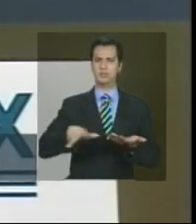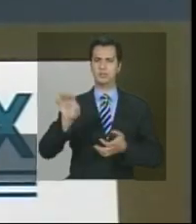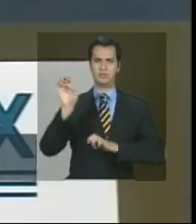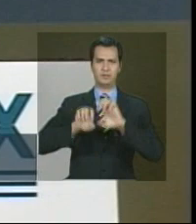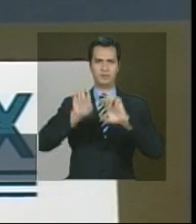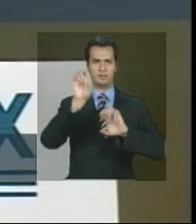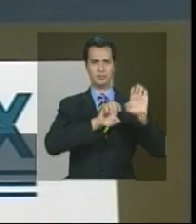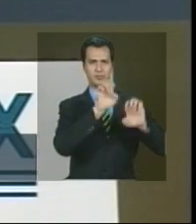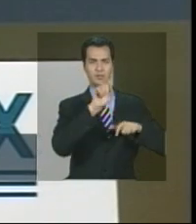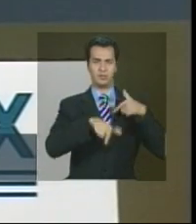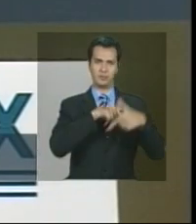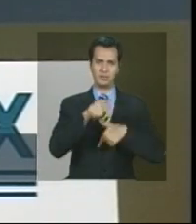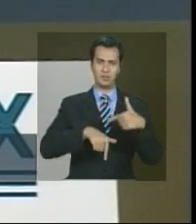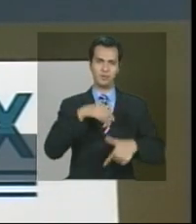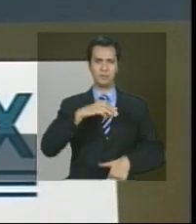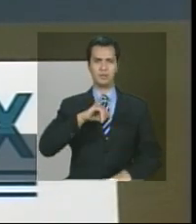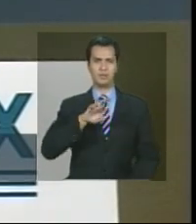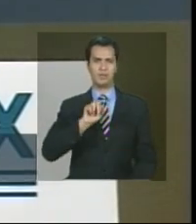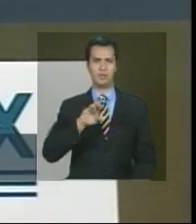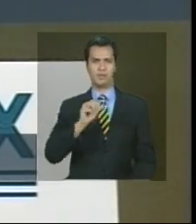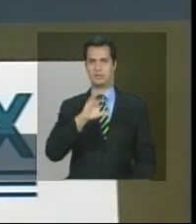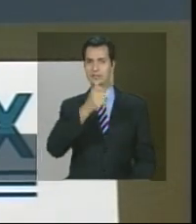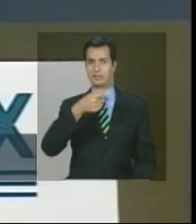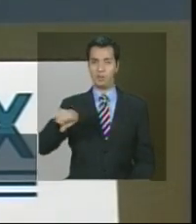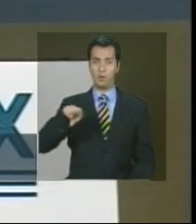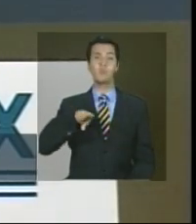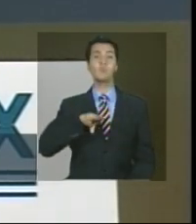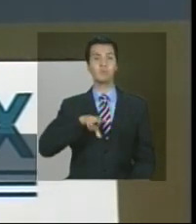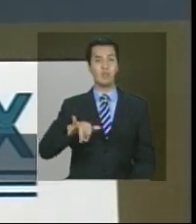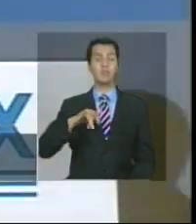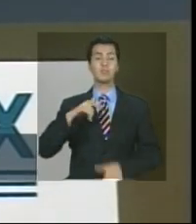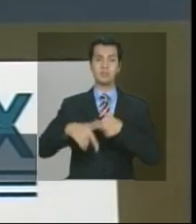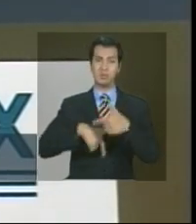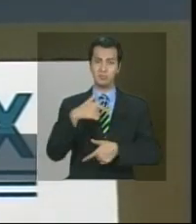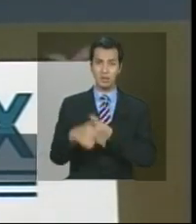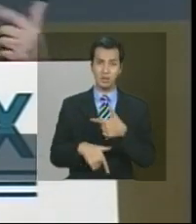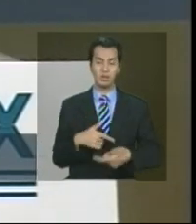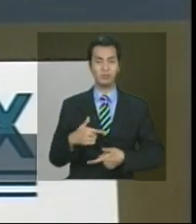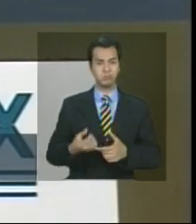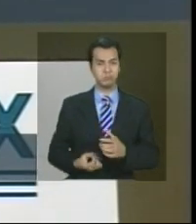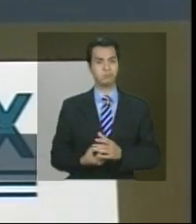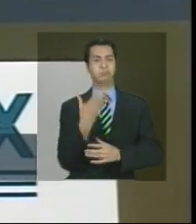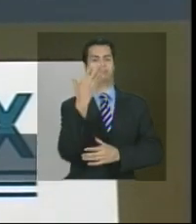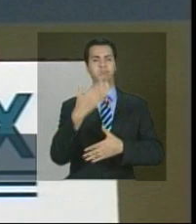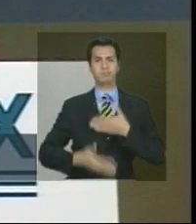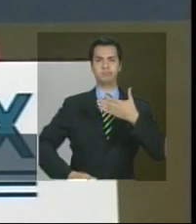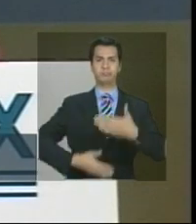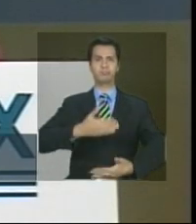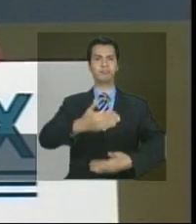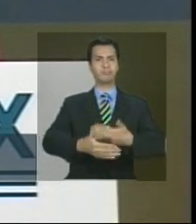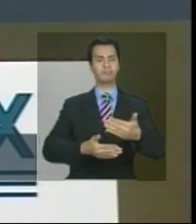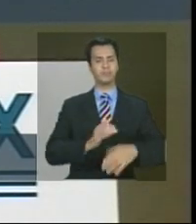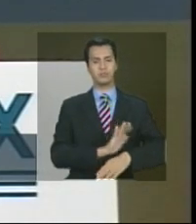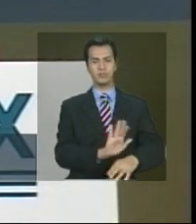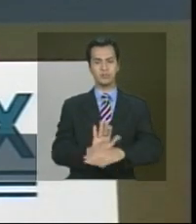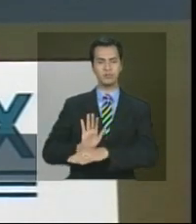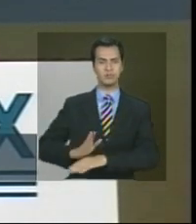de mineração vão atuar neste cenário extremamente promissor para o nosso